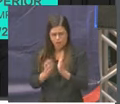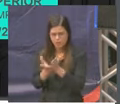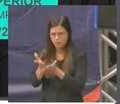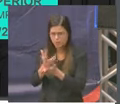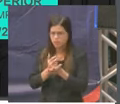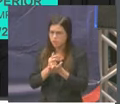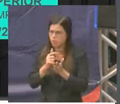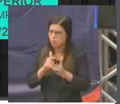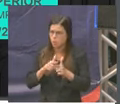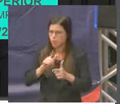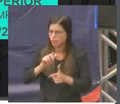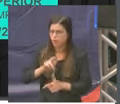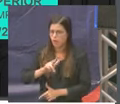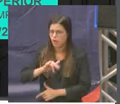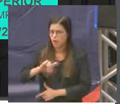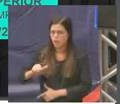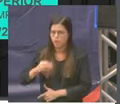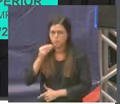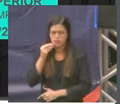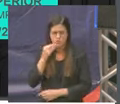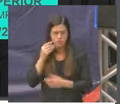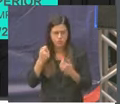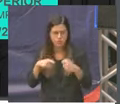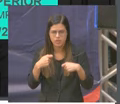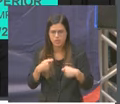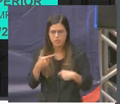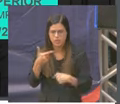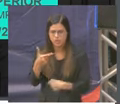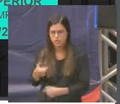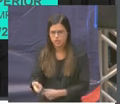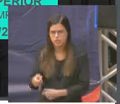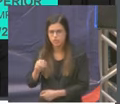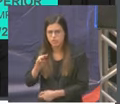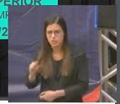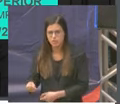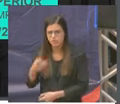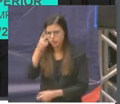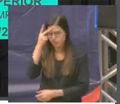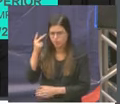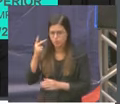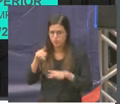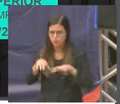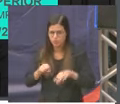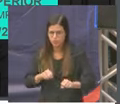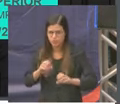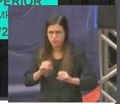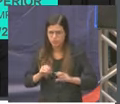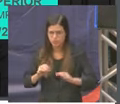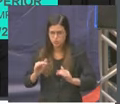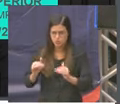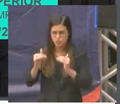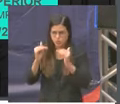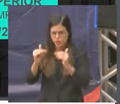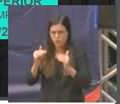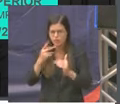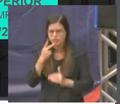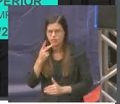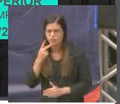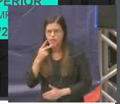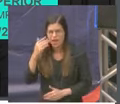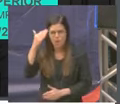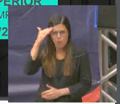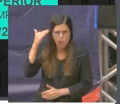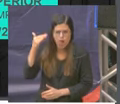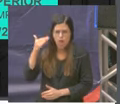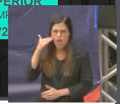gente precisa de mais 20 milhões formados no ensino superior nos próximos anos. A gente diz, olha, a Coreia, 30 anos atrás, assim, vamos seguir